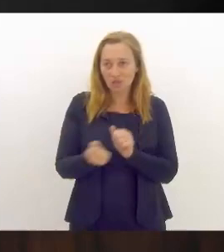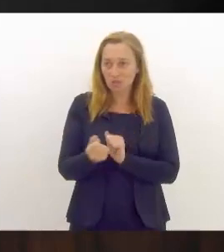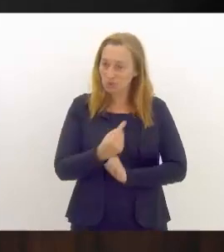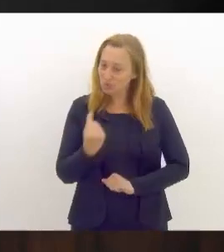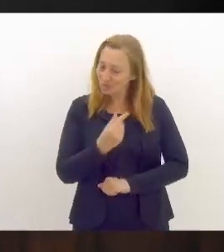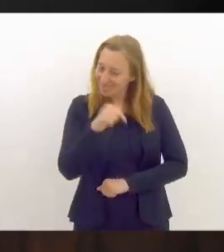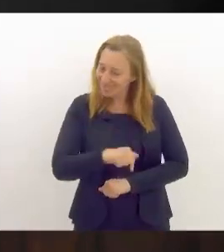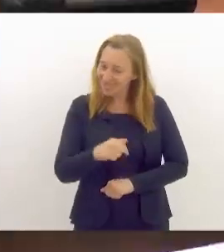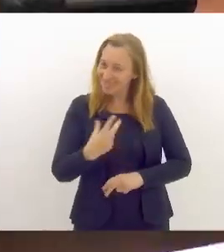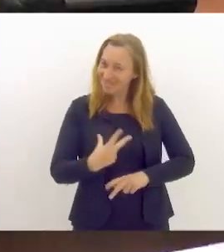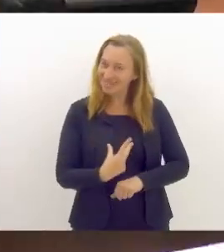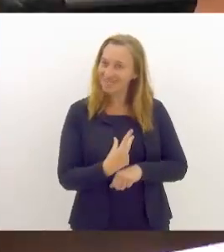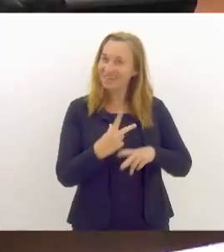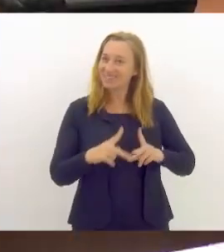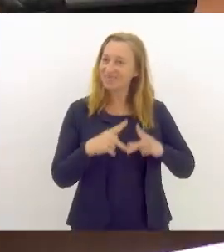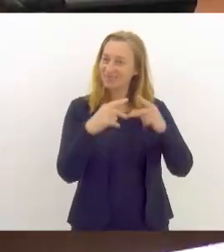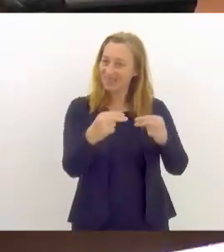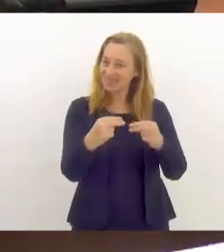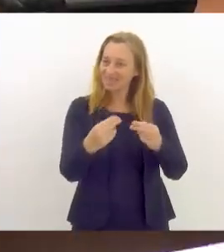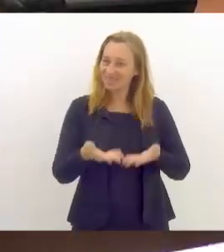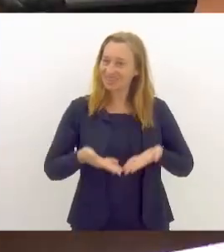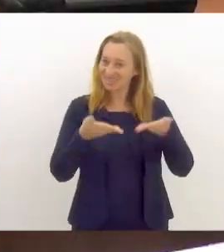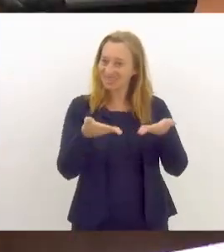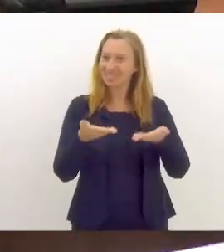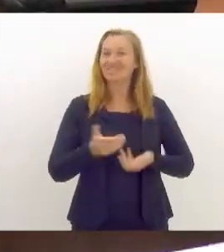na entrega dessa medalha